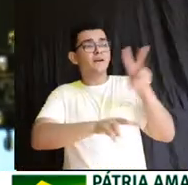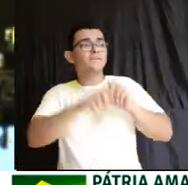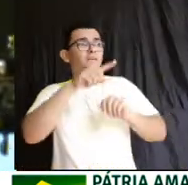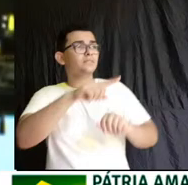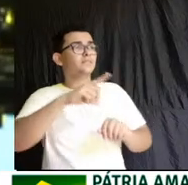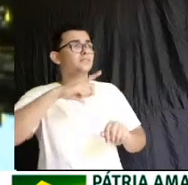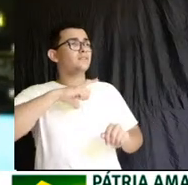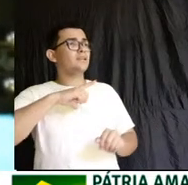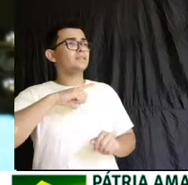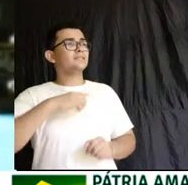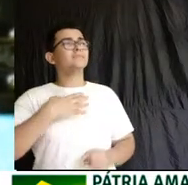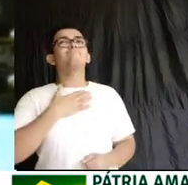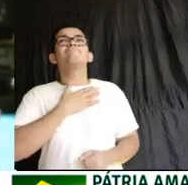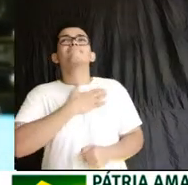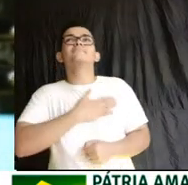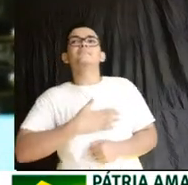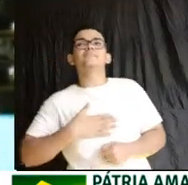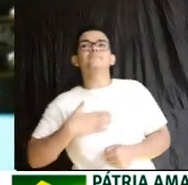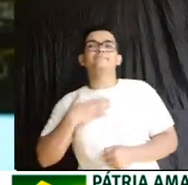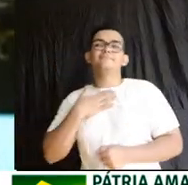Só pro meu prazer.